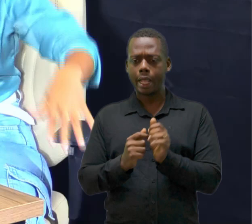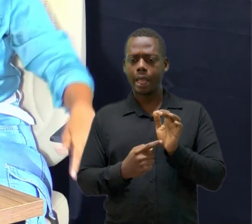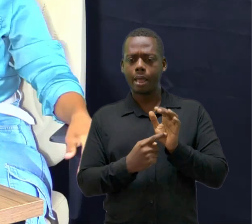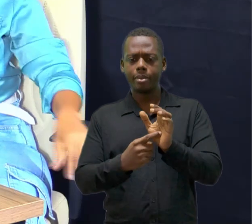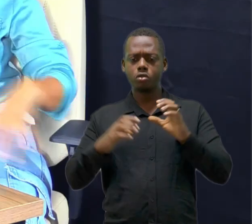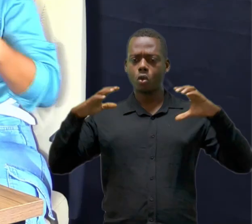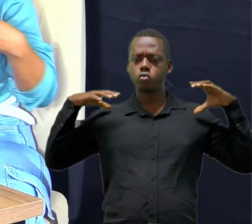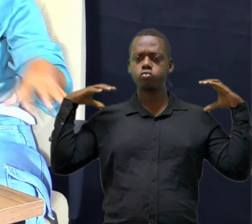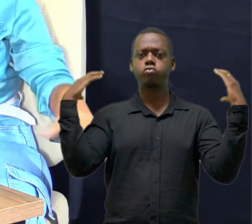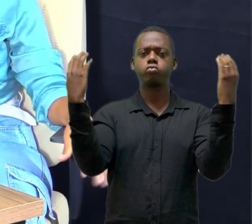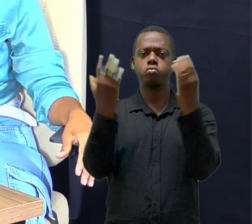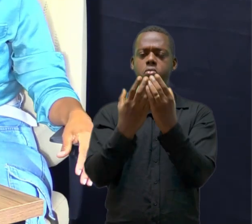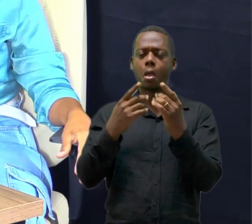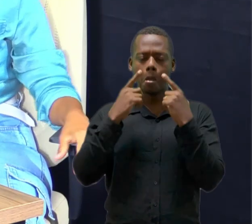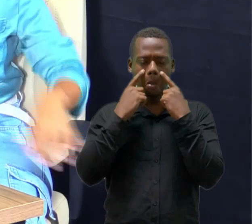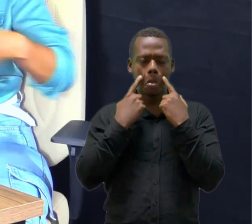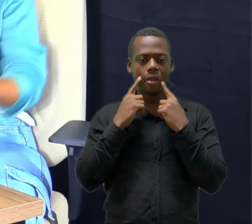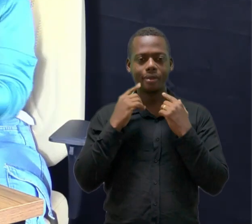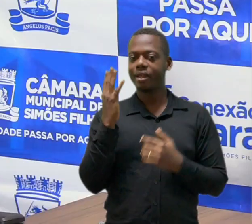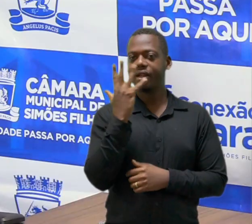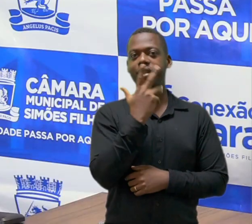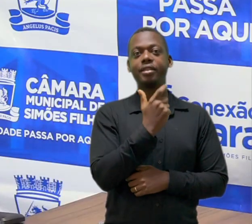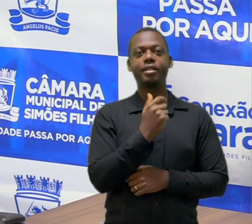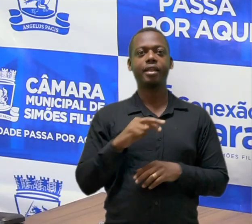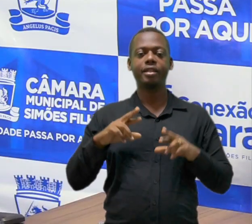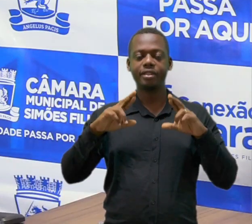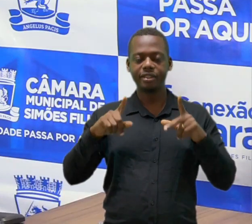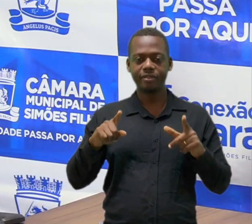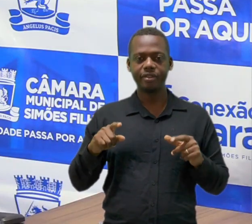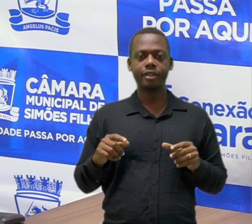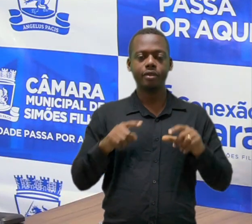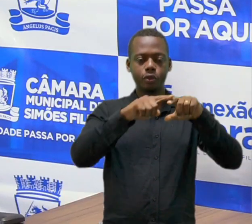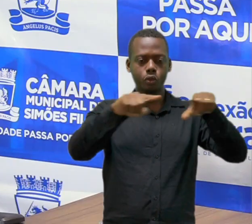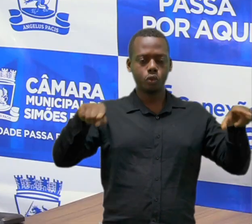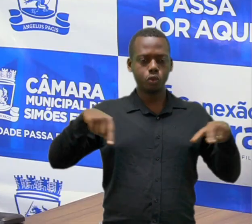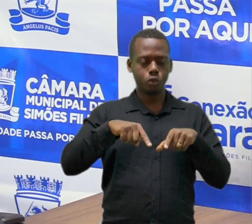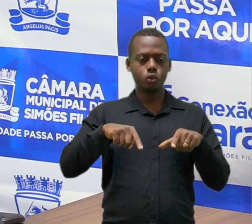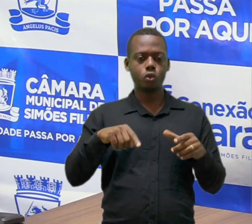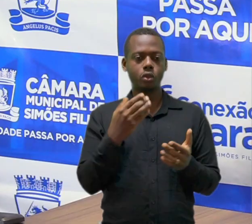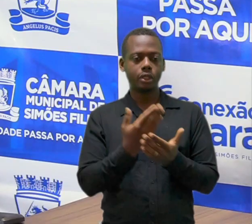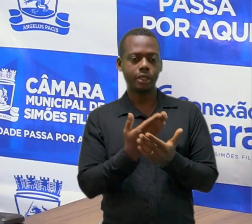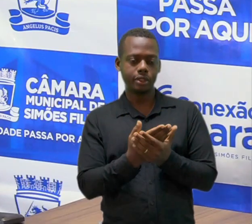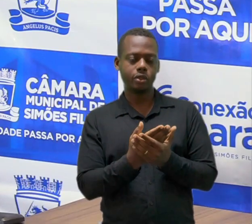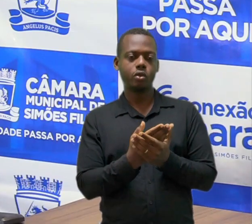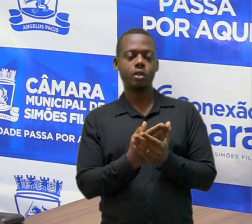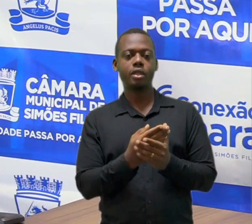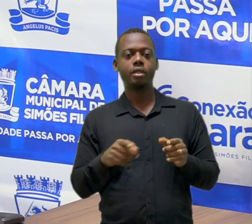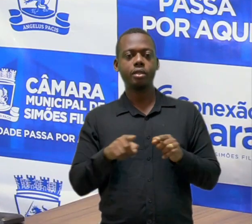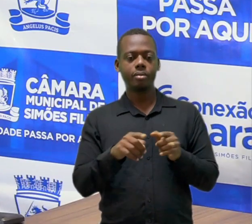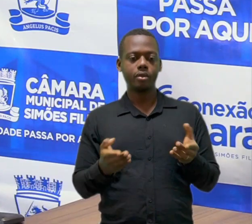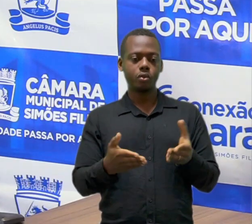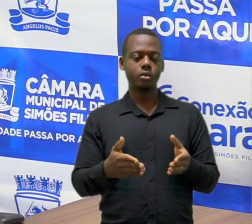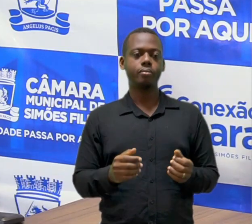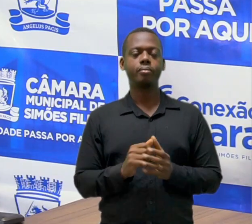apresentando um seminário assim de chorar, coisa linda. A diferença que é você colocar o surdo na escola e você colocar a inclusão, colocar o intérprete.